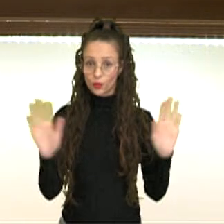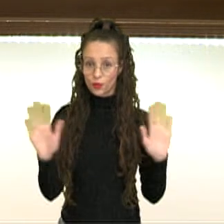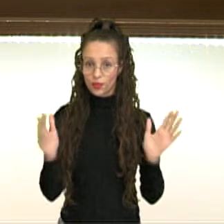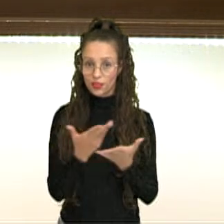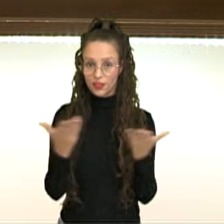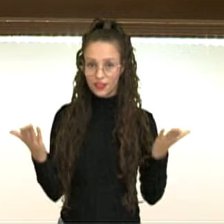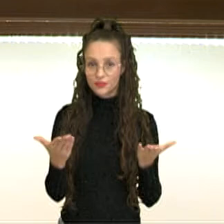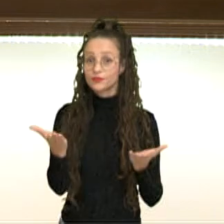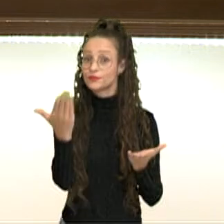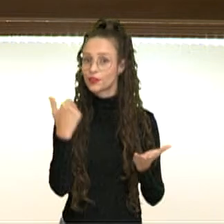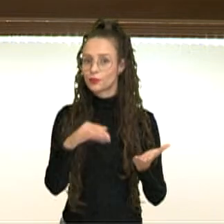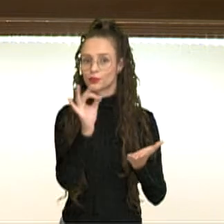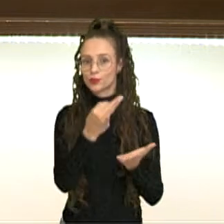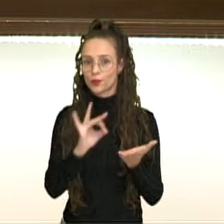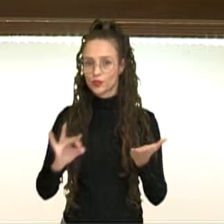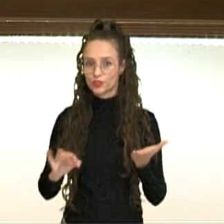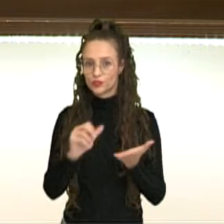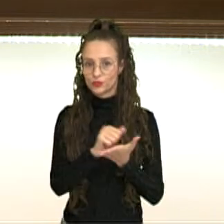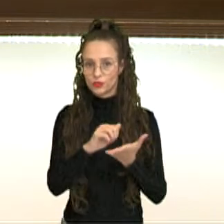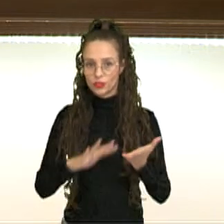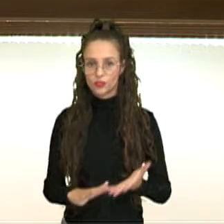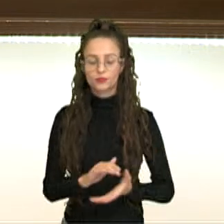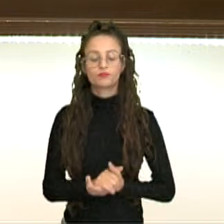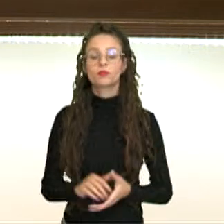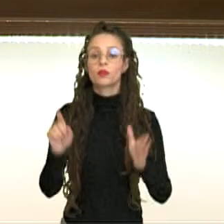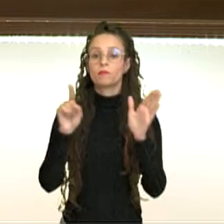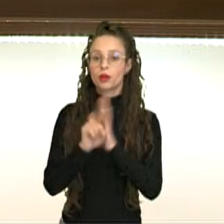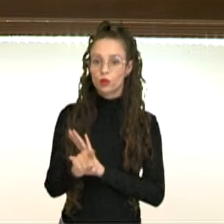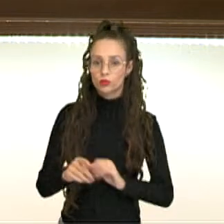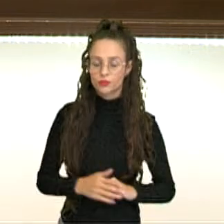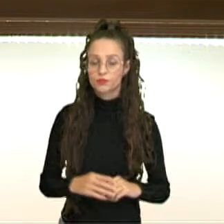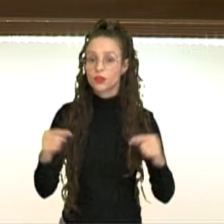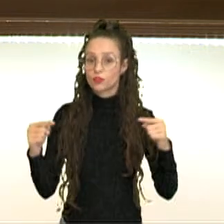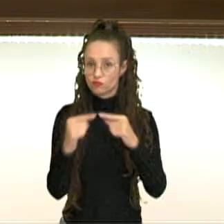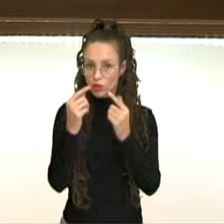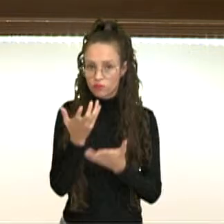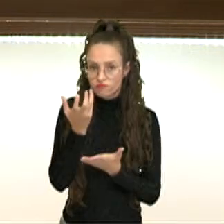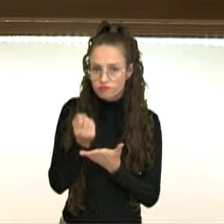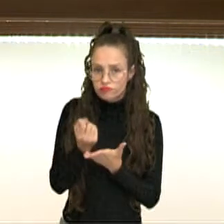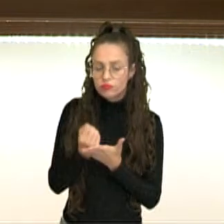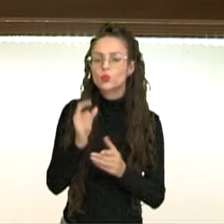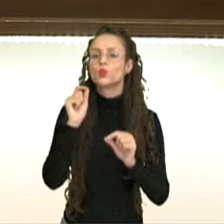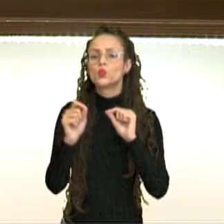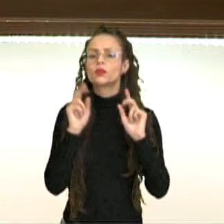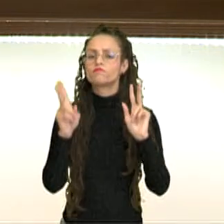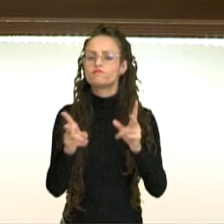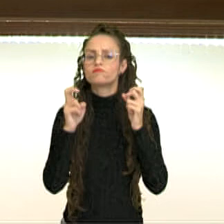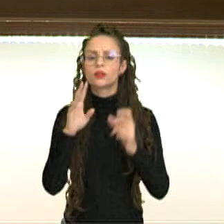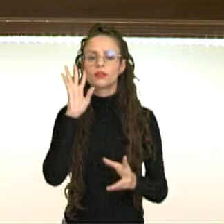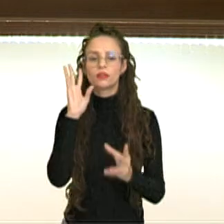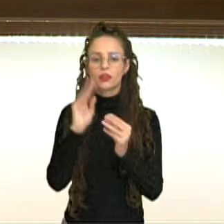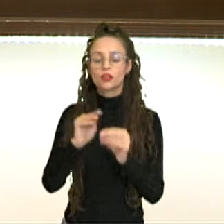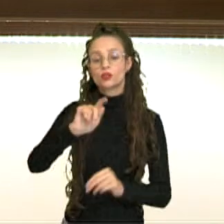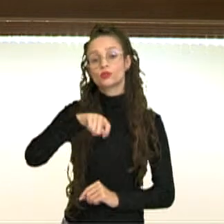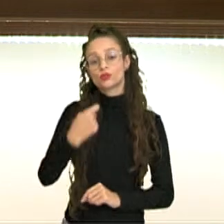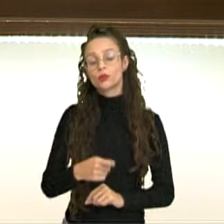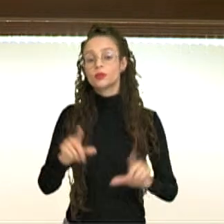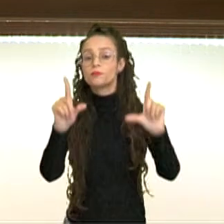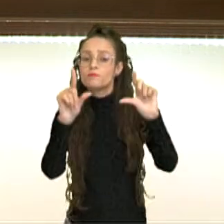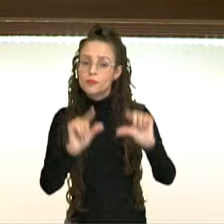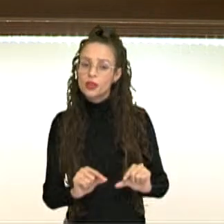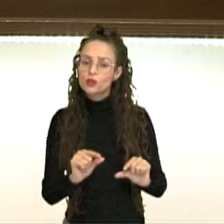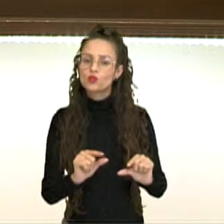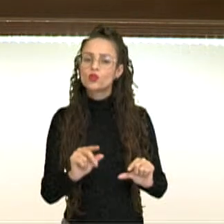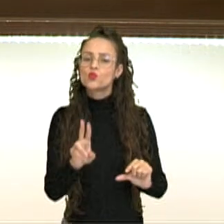Olá, vamos gabaritar a atividade? A pergunta é, de acordo com os dados, o que é possível deduzir sobre a redução da quantidade